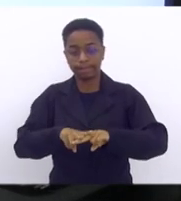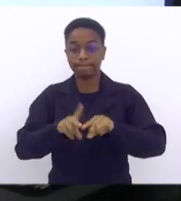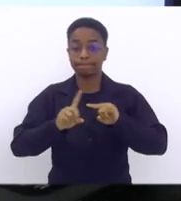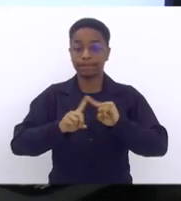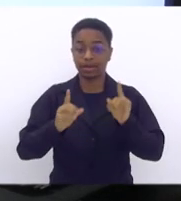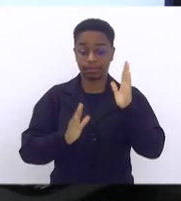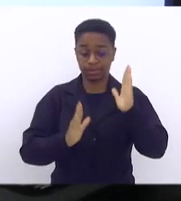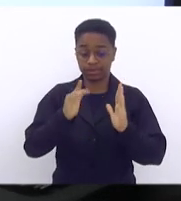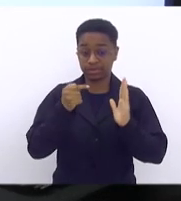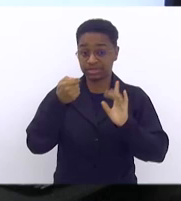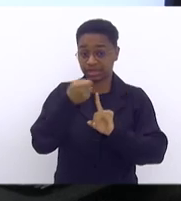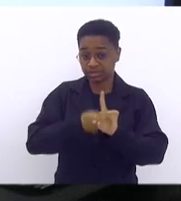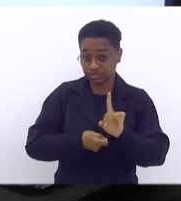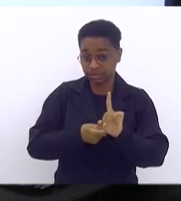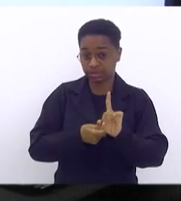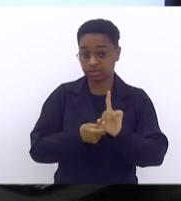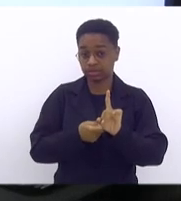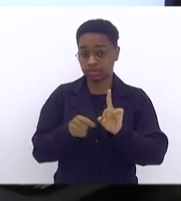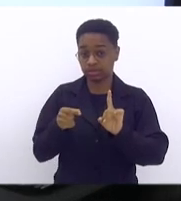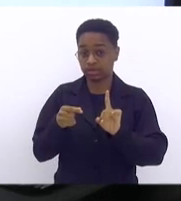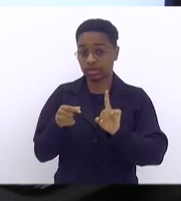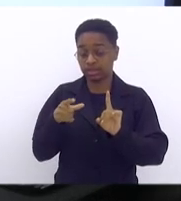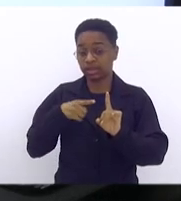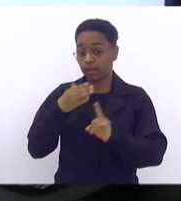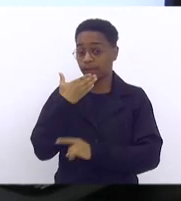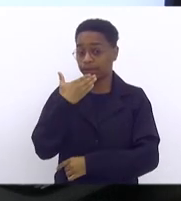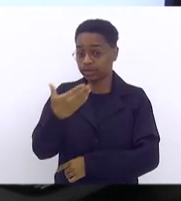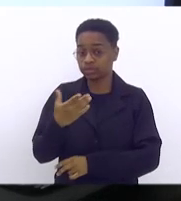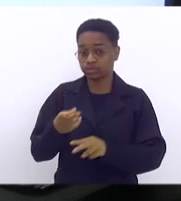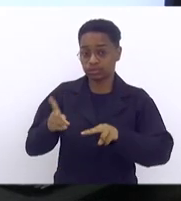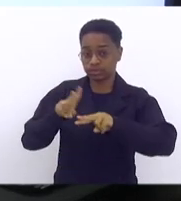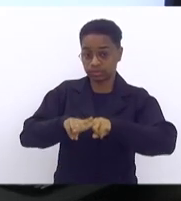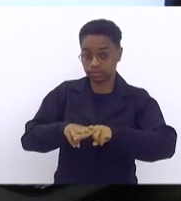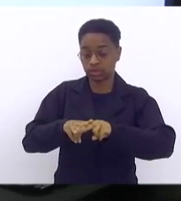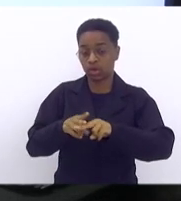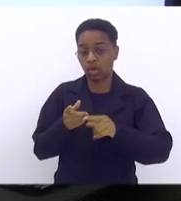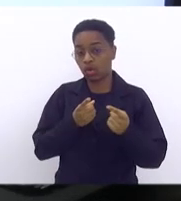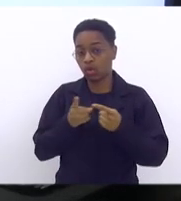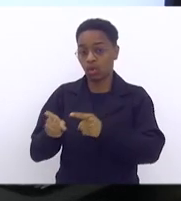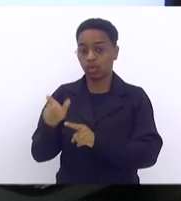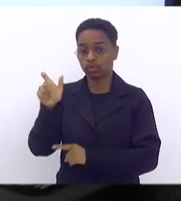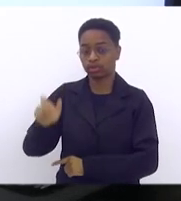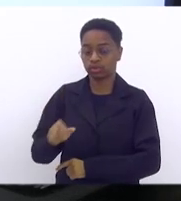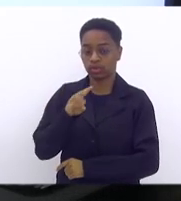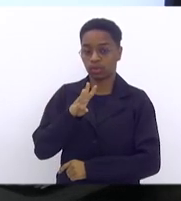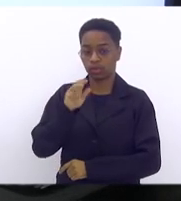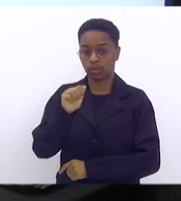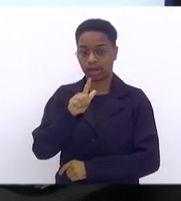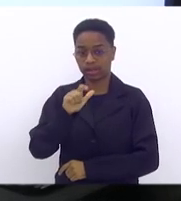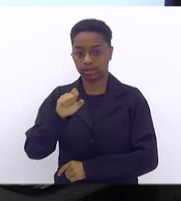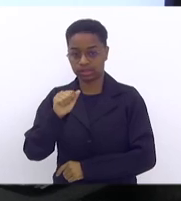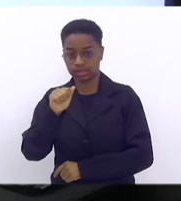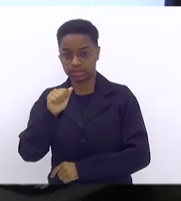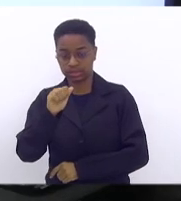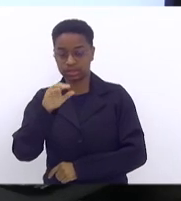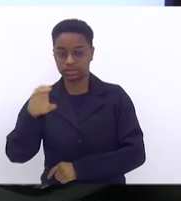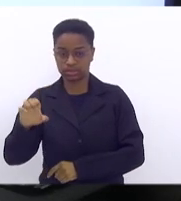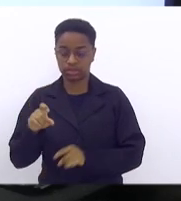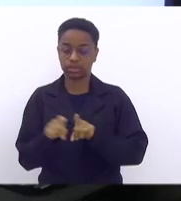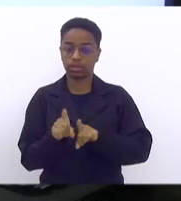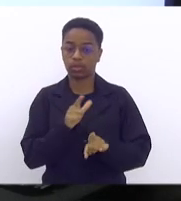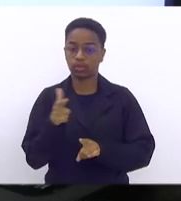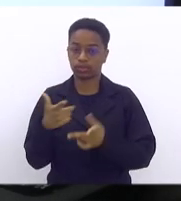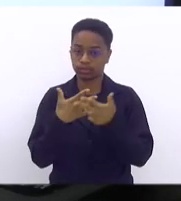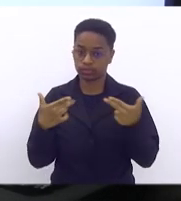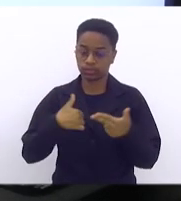durante 7 meses, ficou ali um pedido de prisão preventiva contra o Wallace, né? E aí, um outro ponto que eu acho